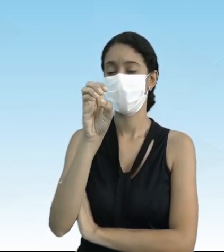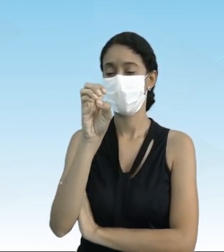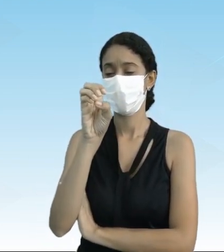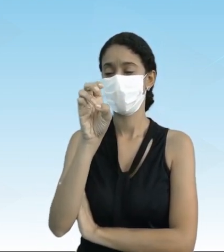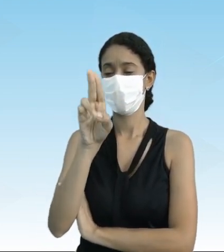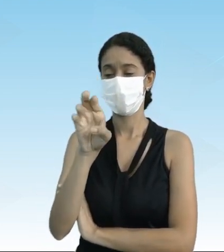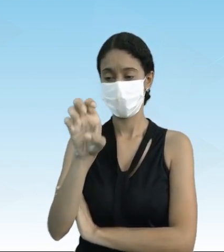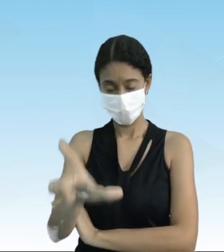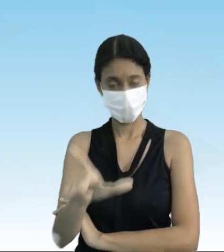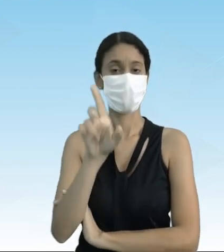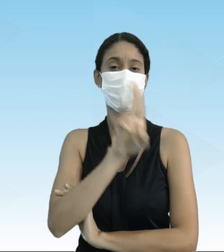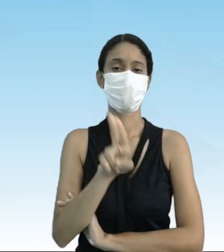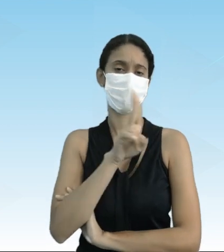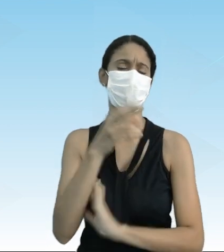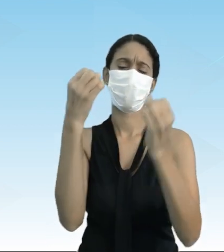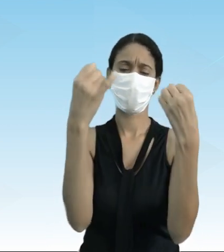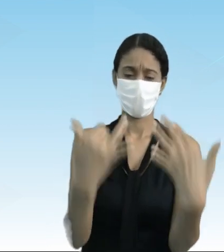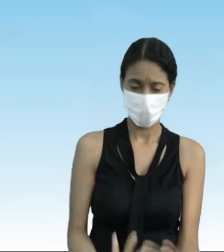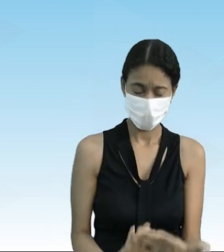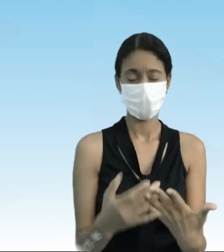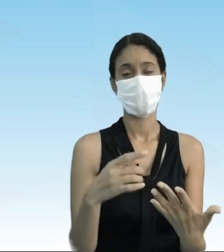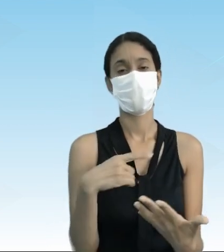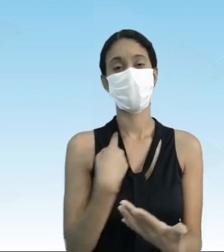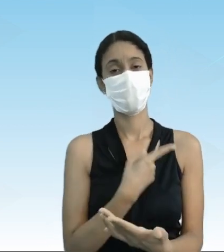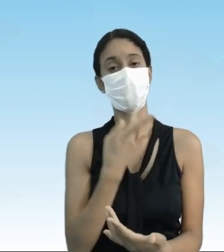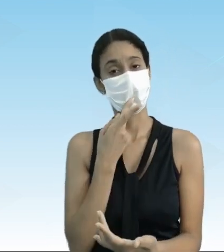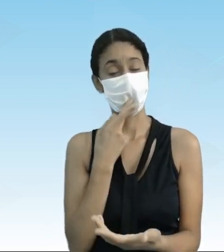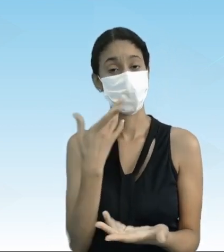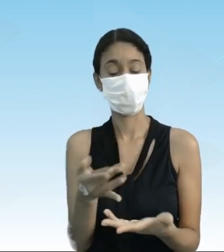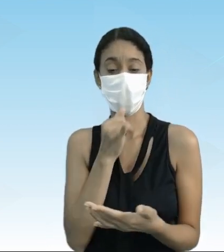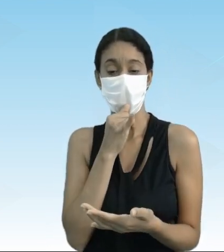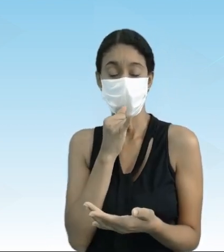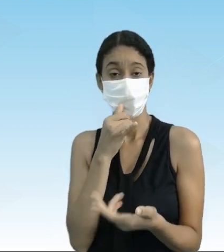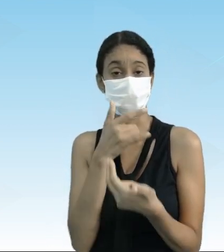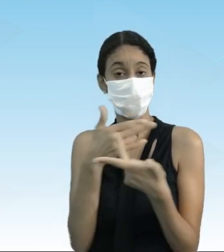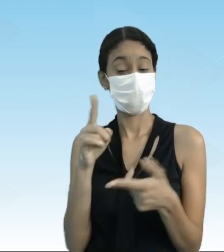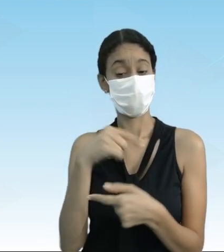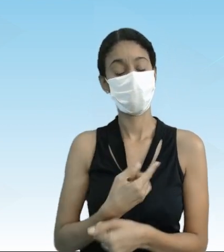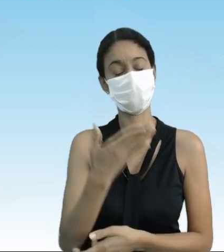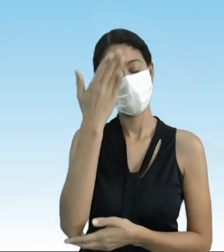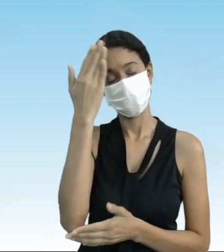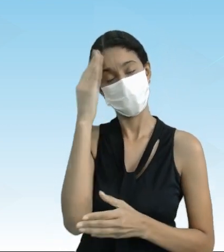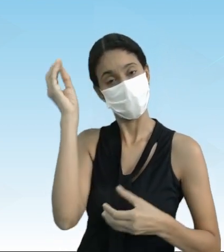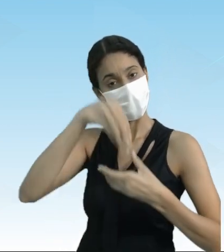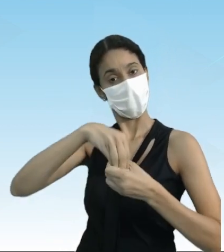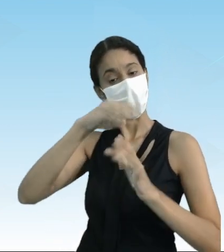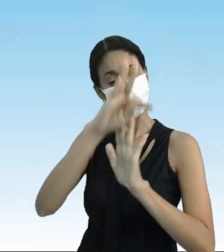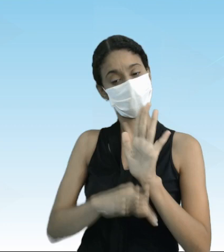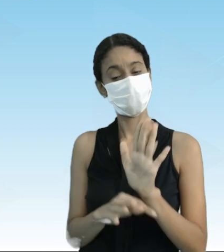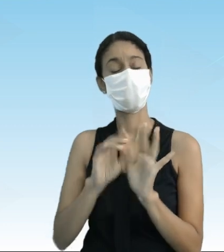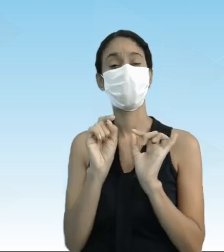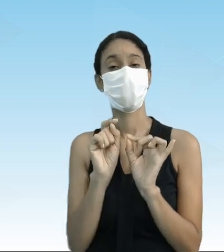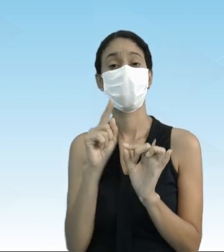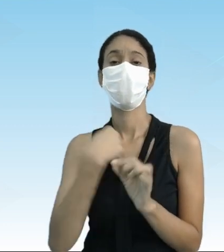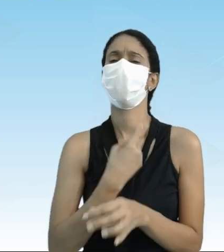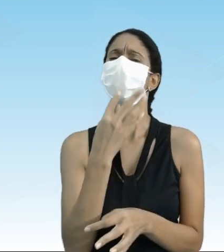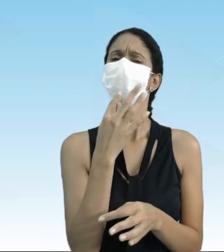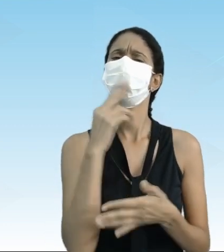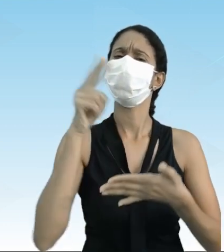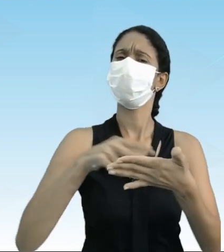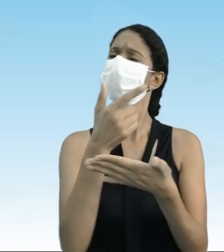tela. Eu tenho aqui a intertextualidade. O que é isso? Vamos ver. Acontece quando há uma referência explícita